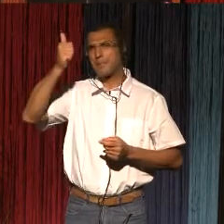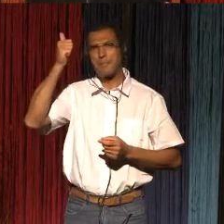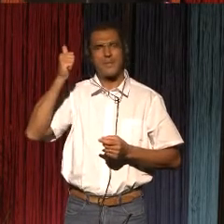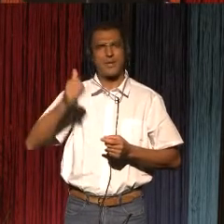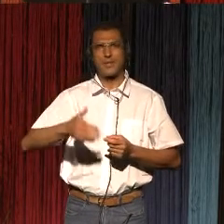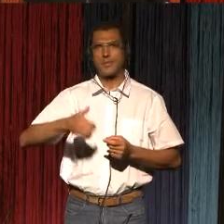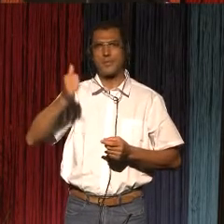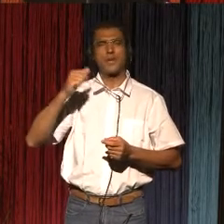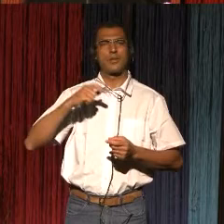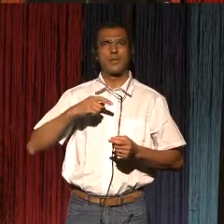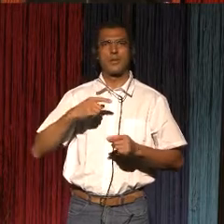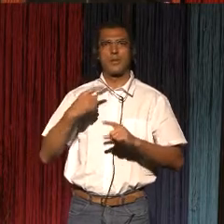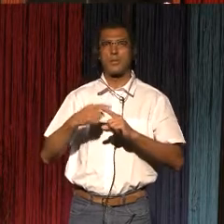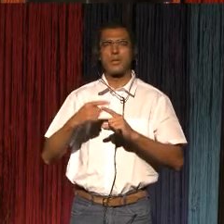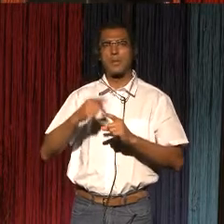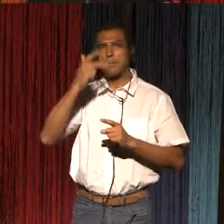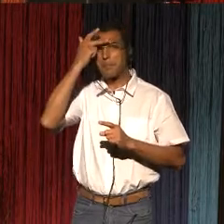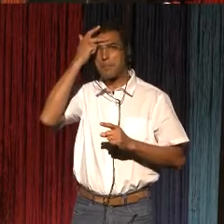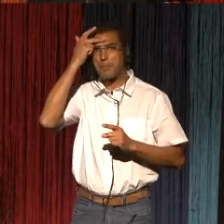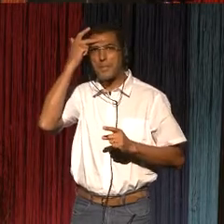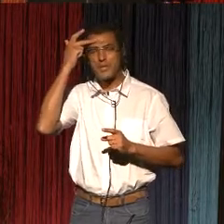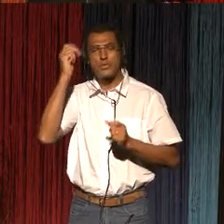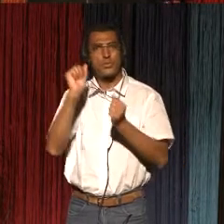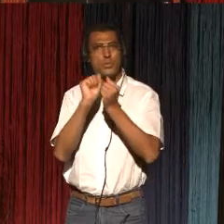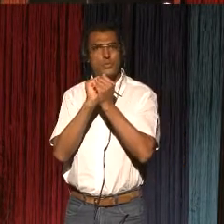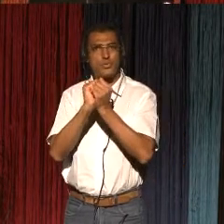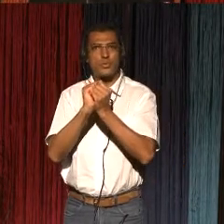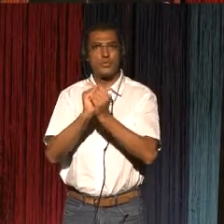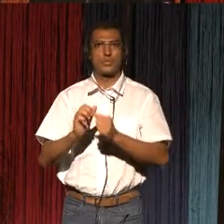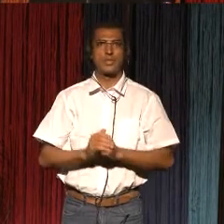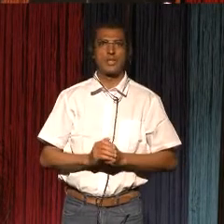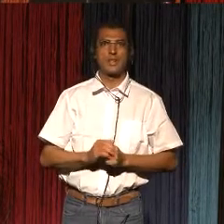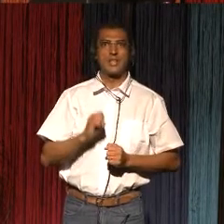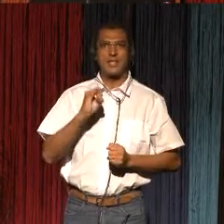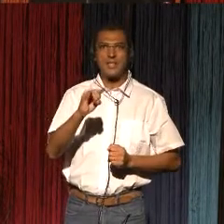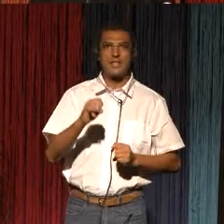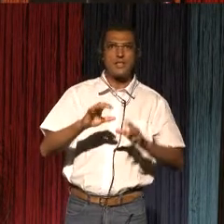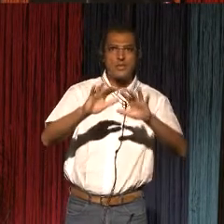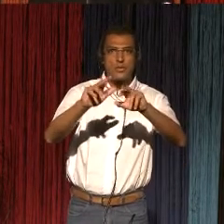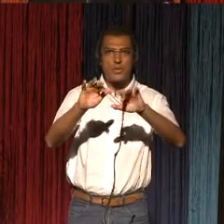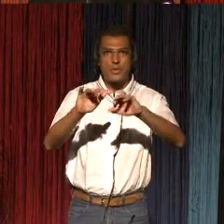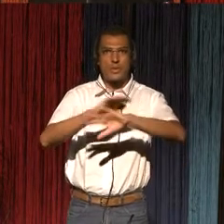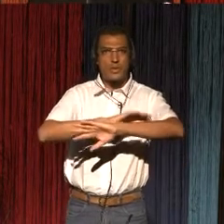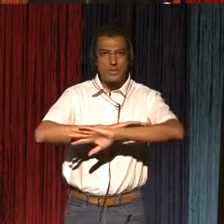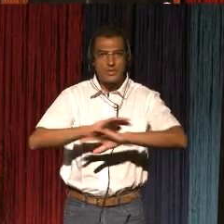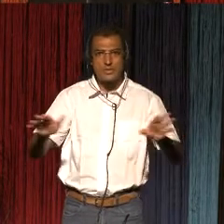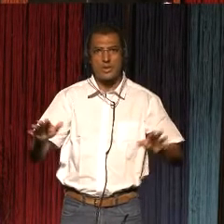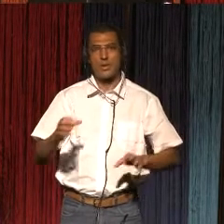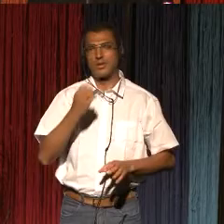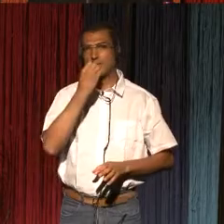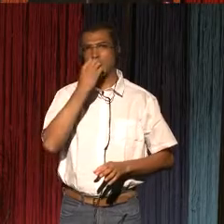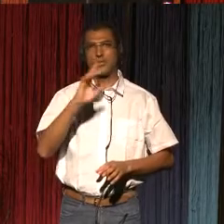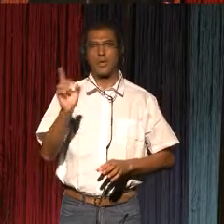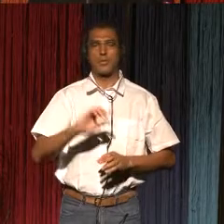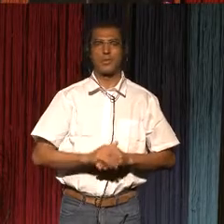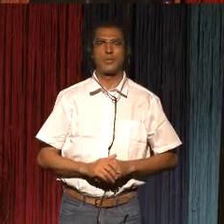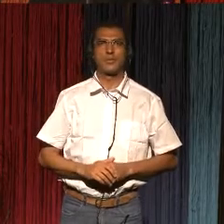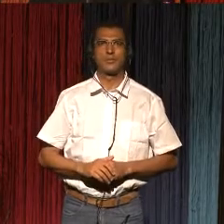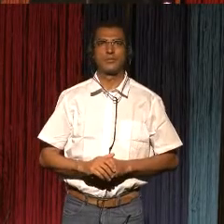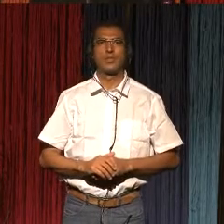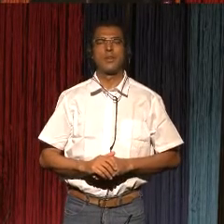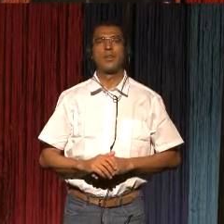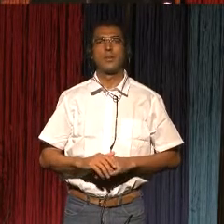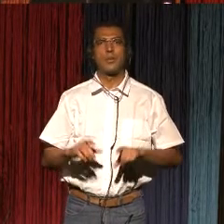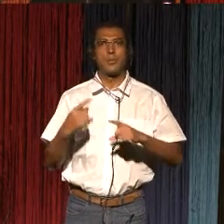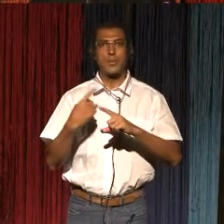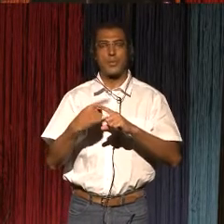abordagem computadorizada para qualquer faixa etária e também que qualquer abordagem com crianças mais jovens. Isso